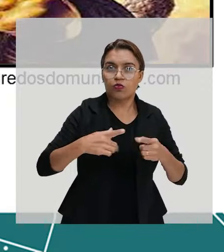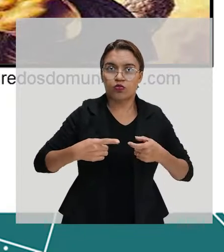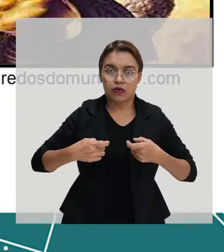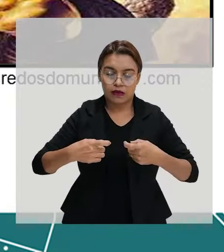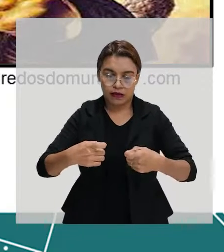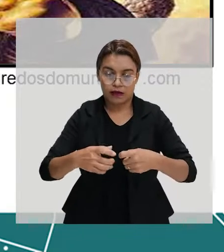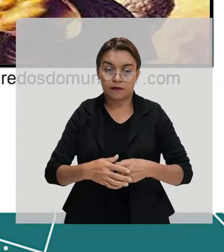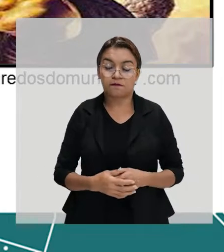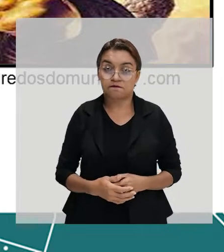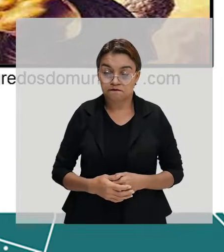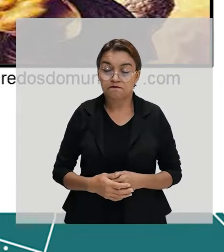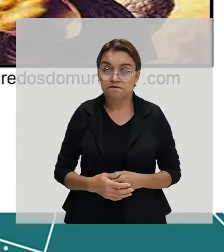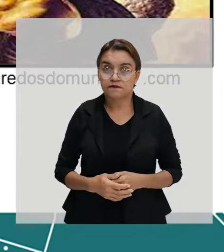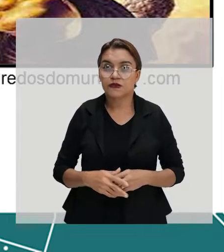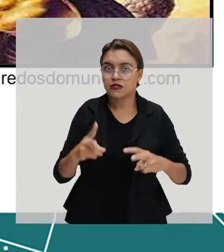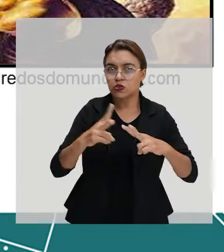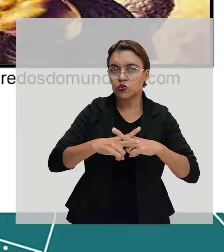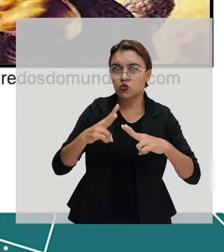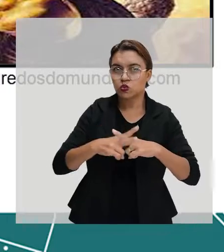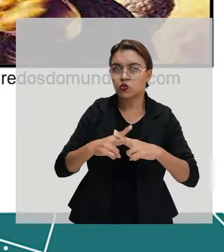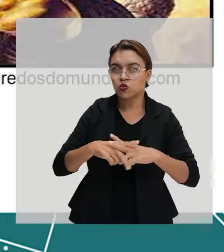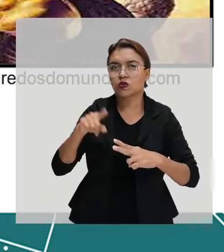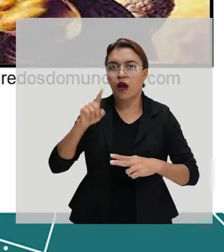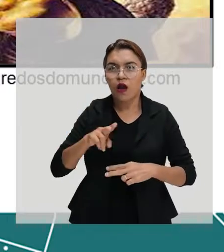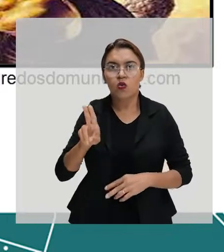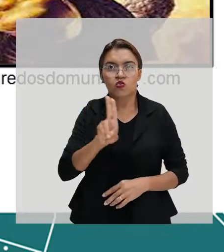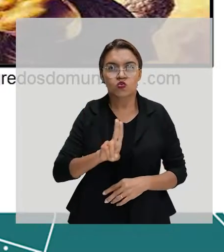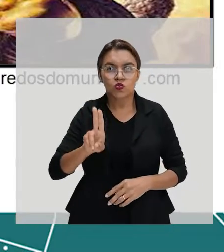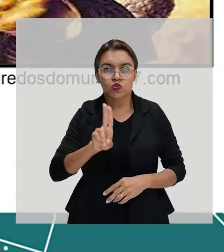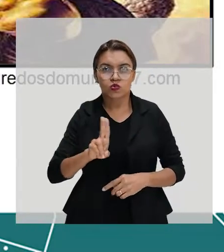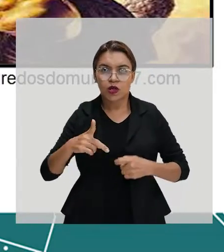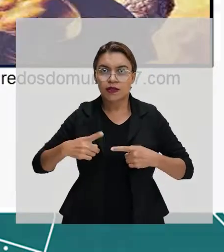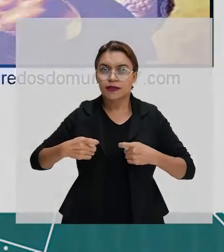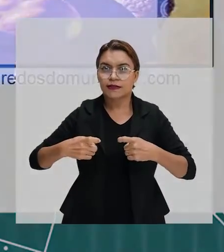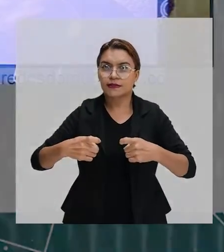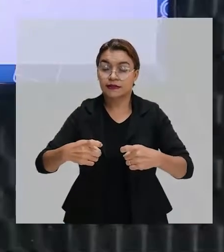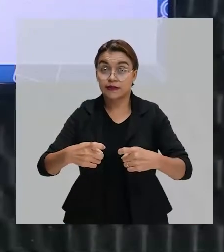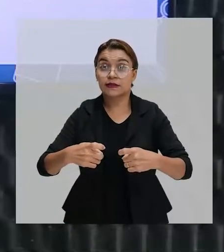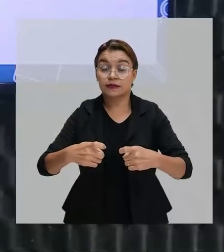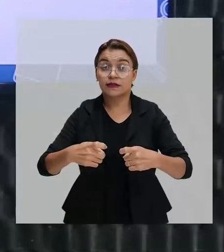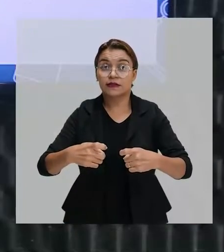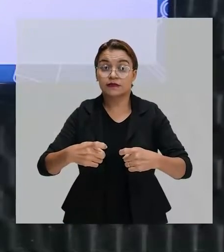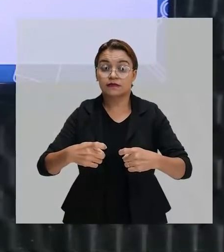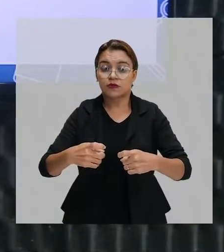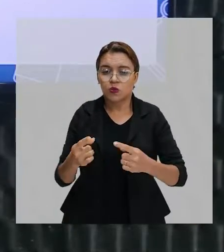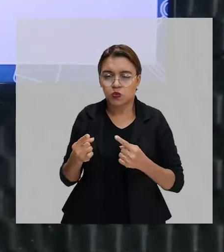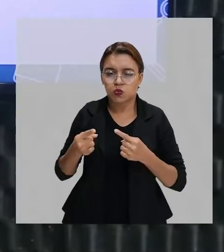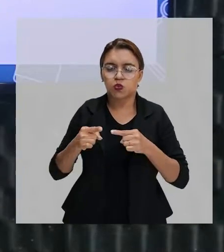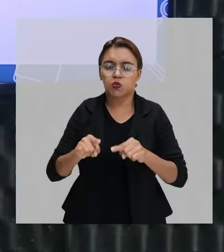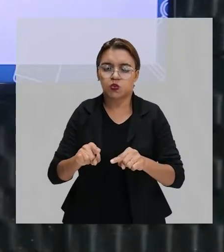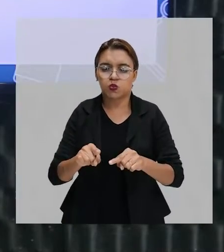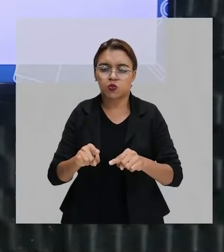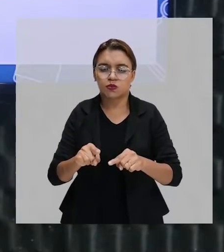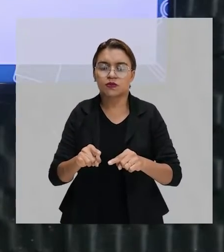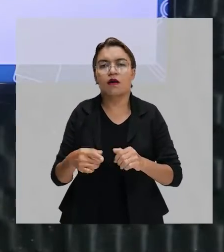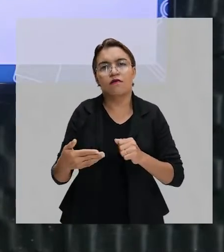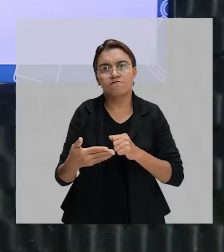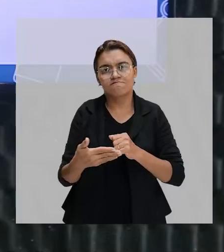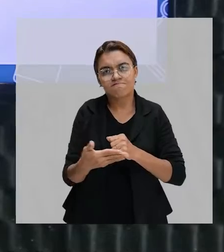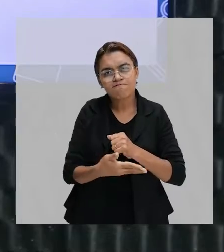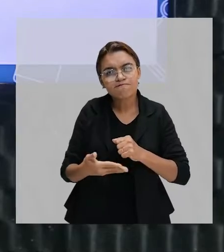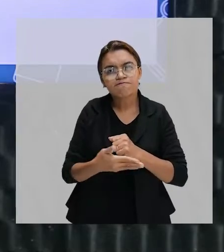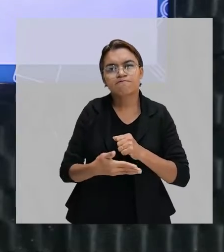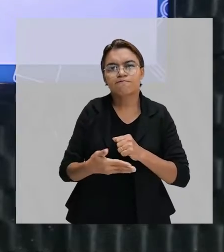utilizadas nas guerras em situações de combate e elas vem enraizadas com uma série de